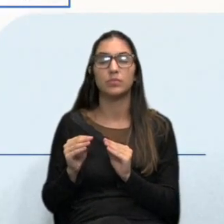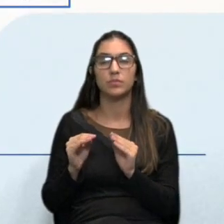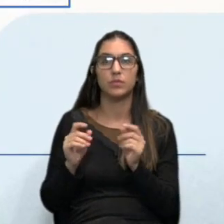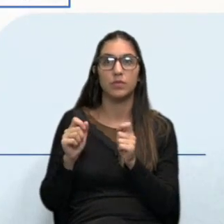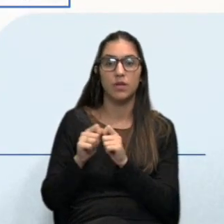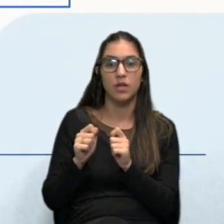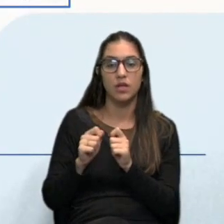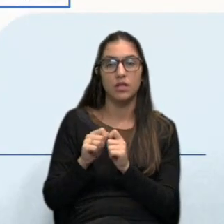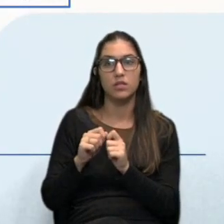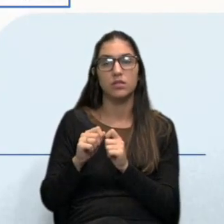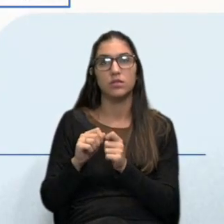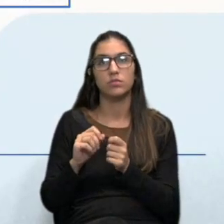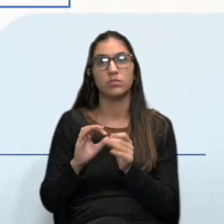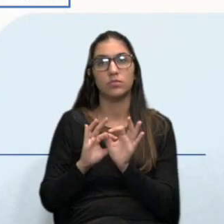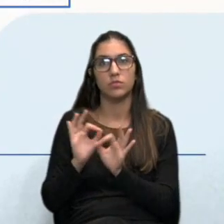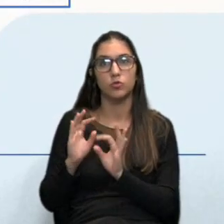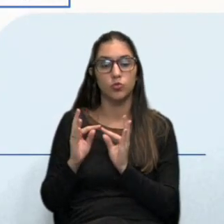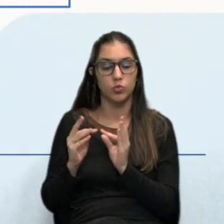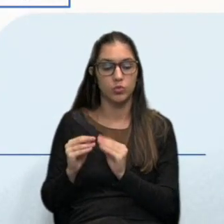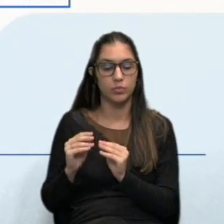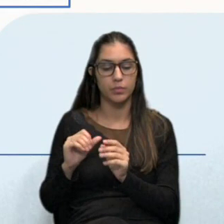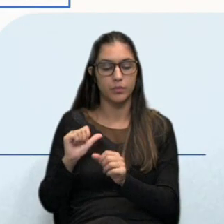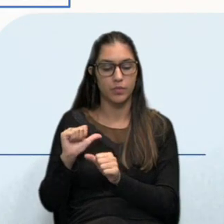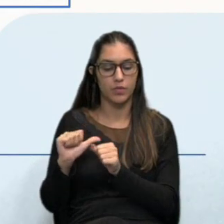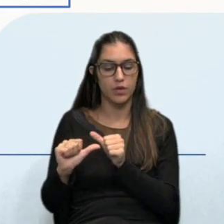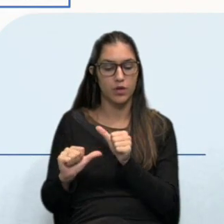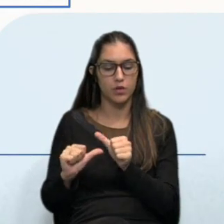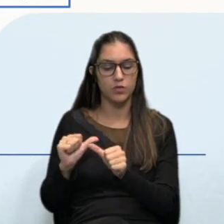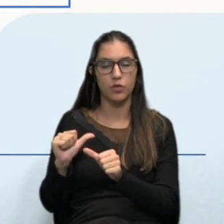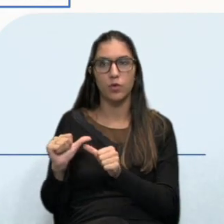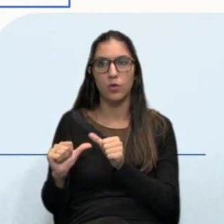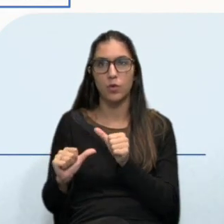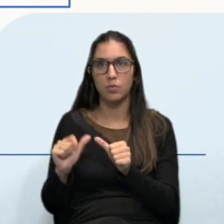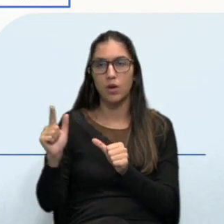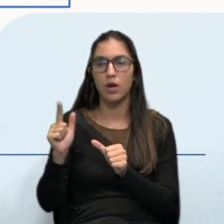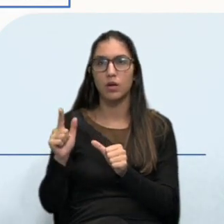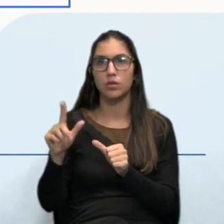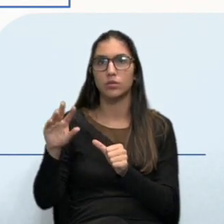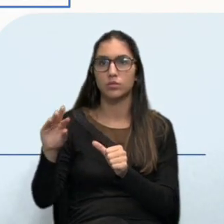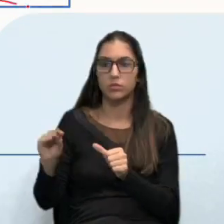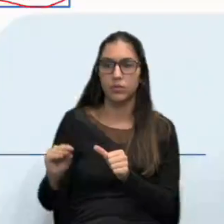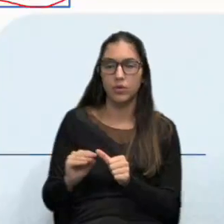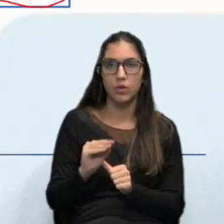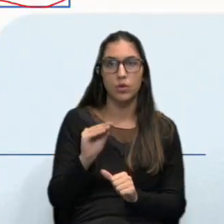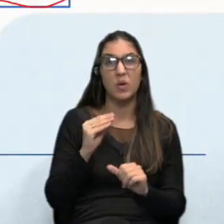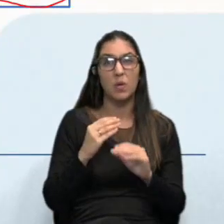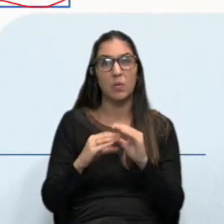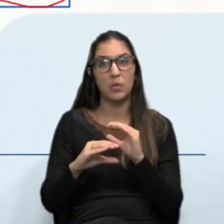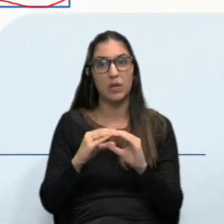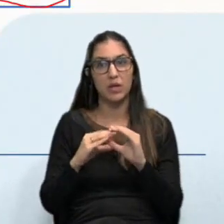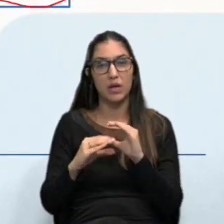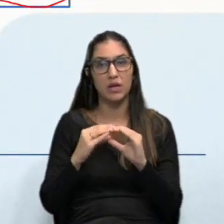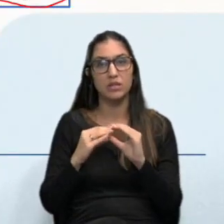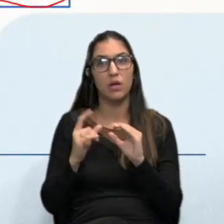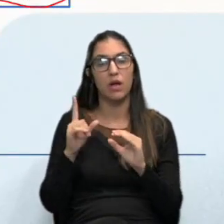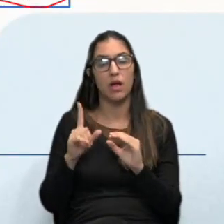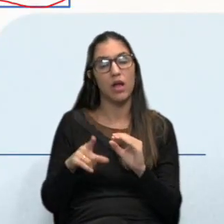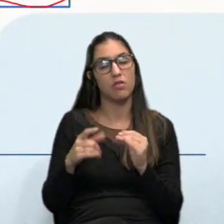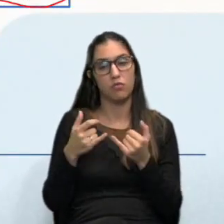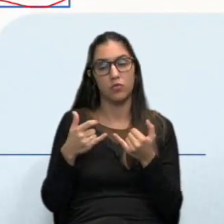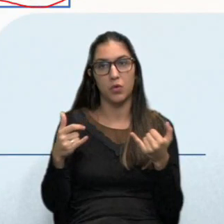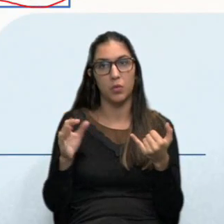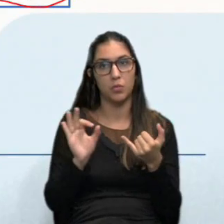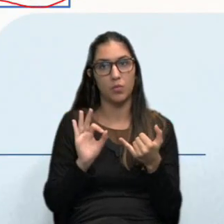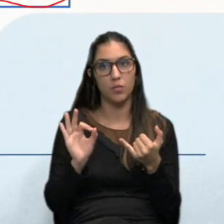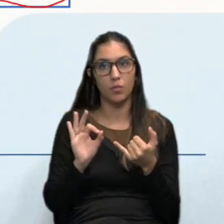modulou, codificou tudo, transformou então a mensagem. Essa mensagem percorreu um canal de comunicação, que é sem fio,